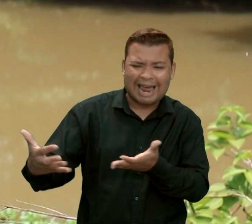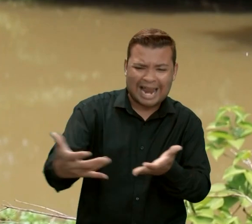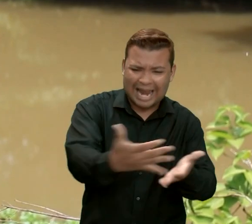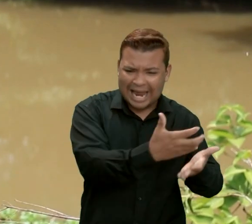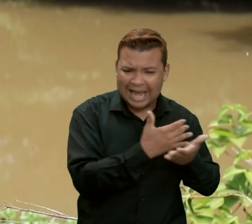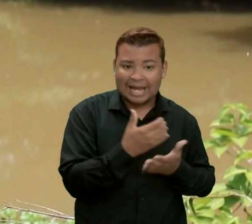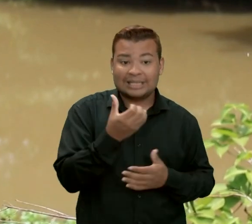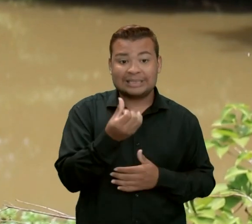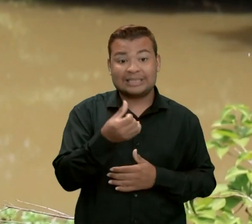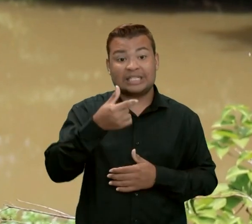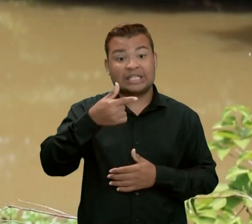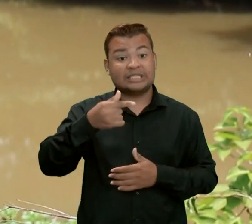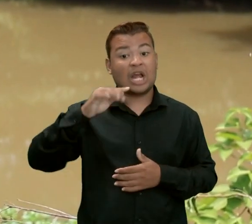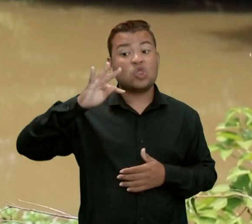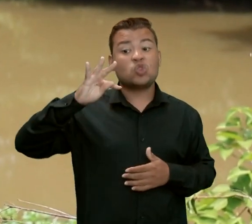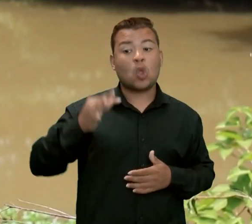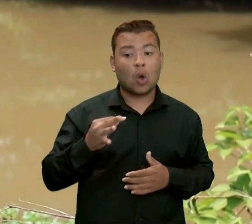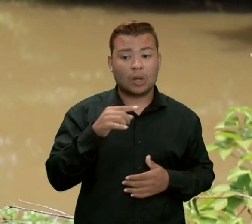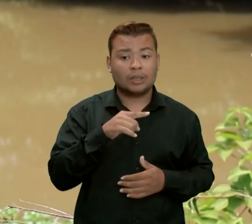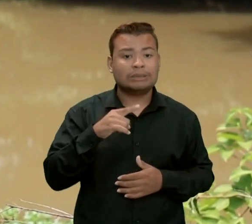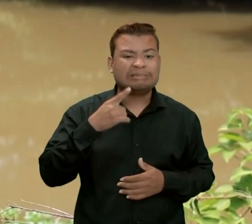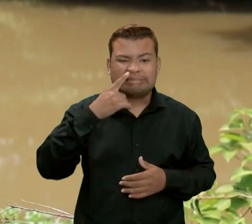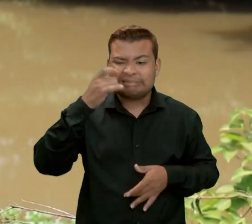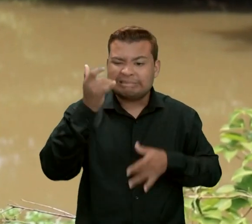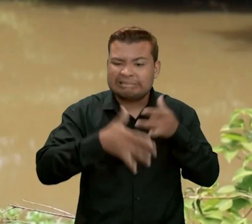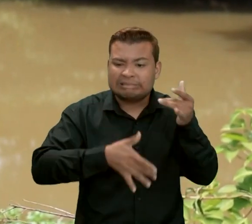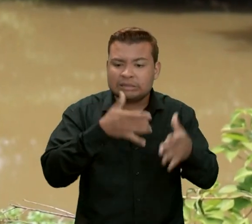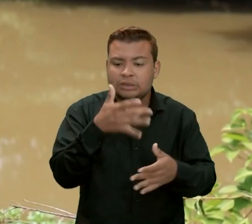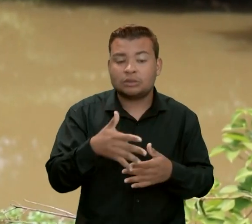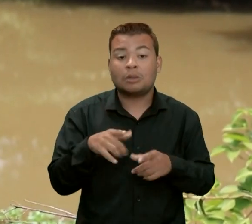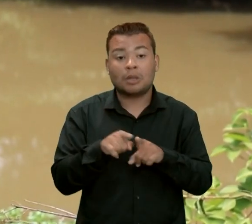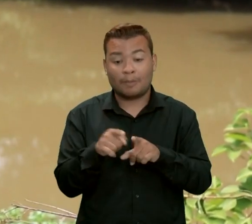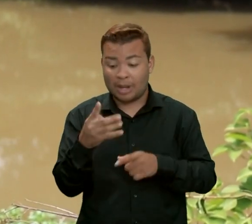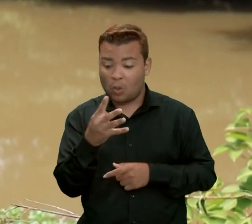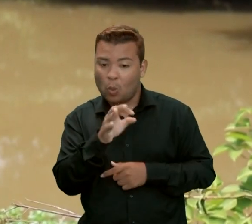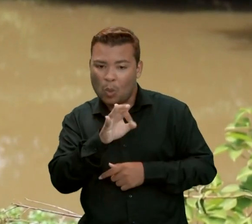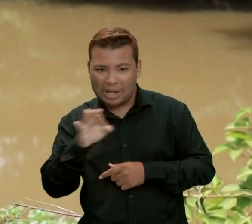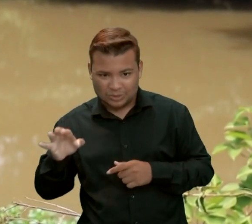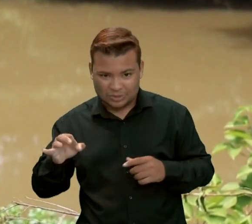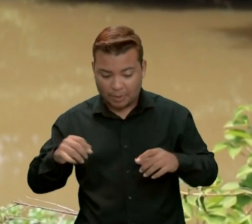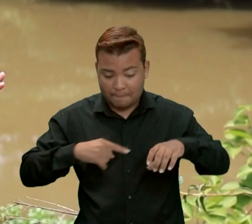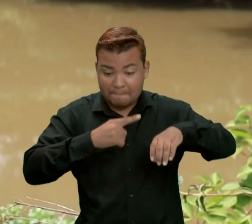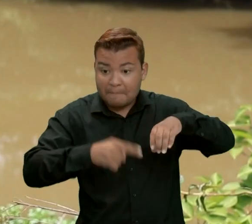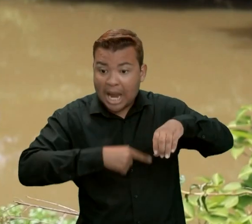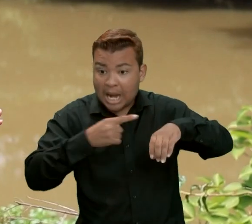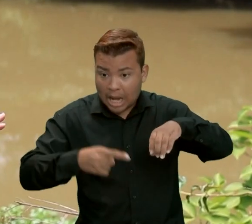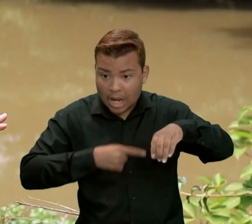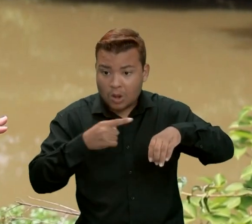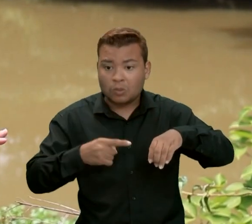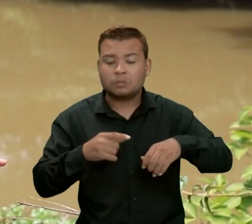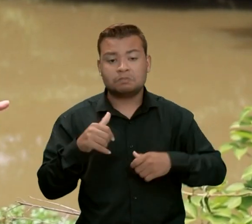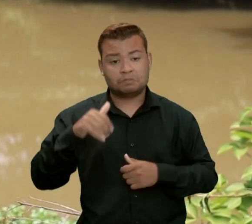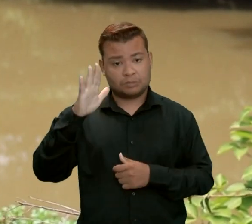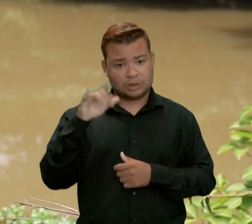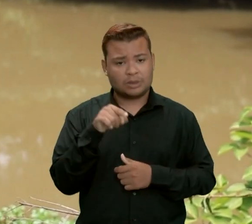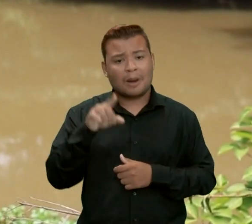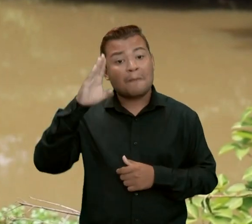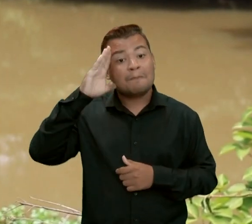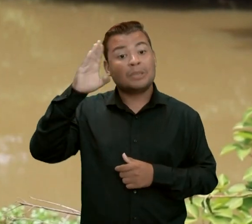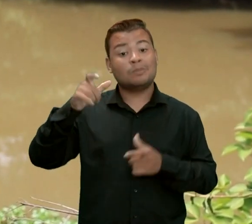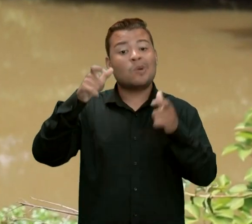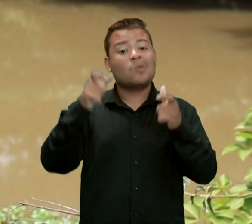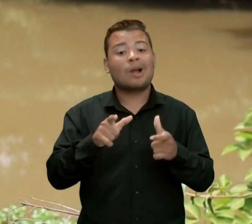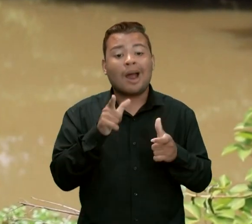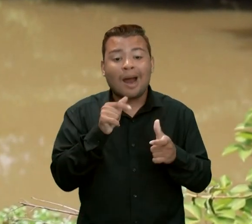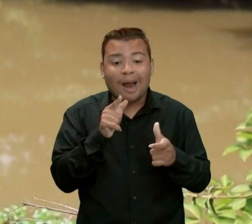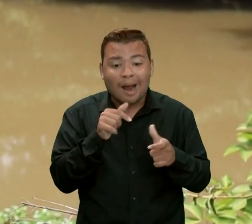67 toneladas de lixo e mais de 400 pneus, dessa que é a principal fornecedora de água de Goiânia